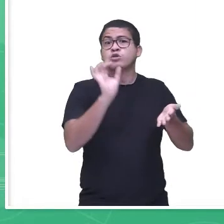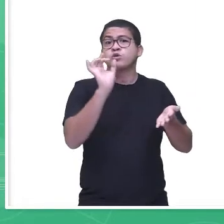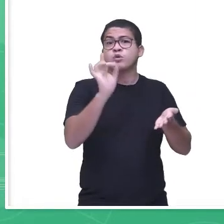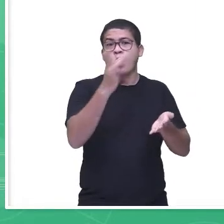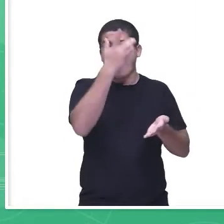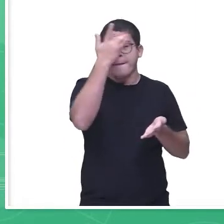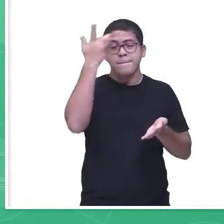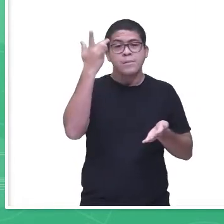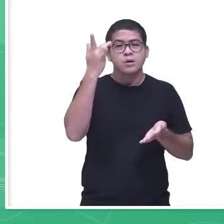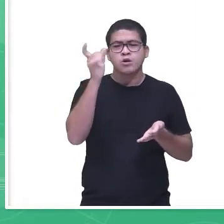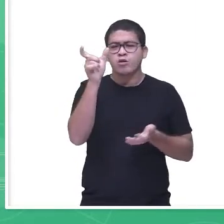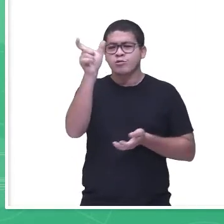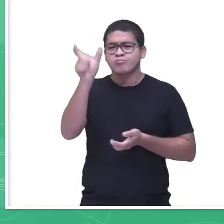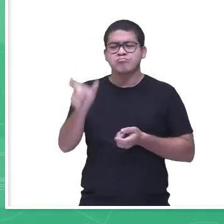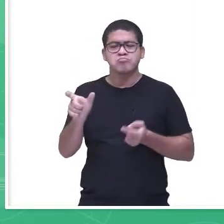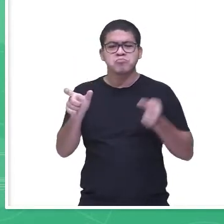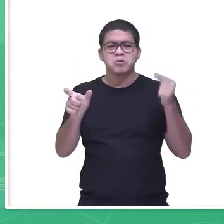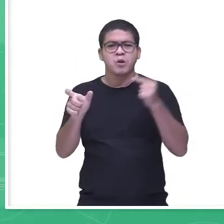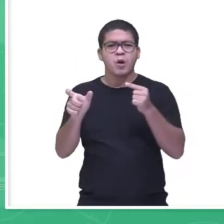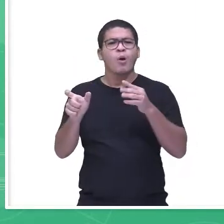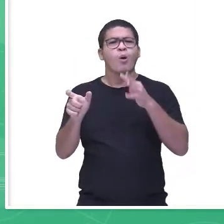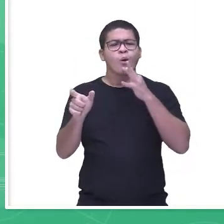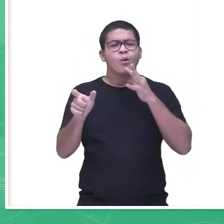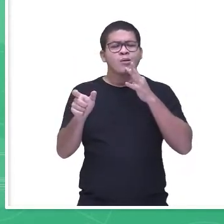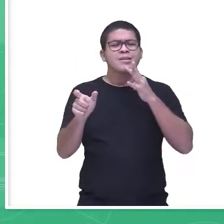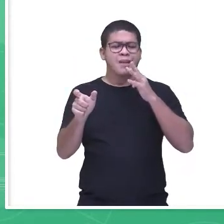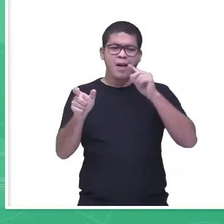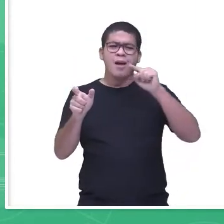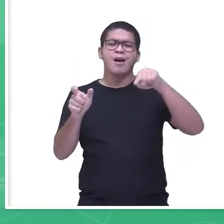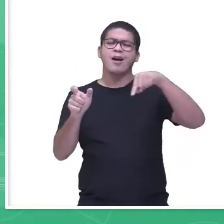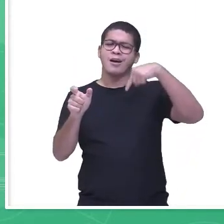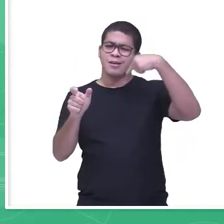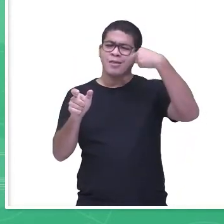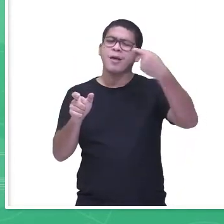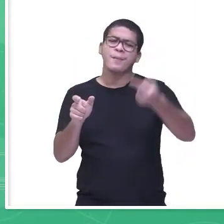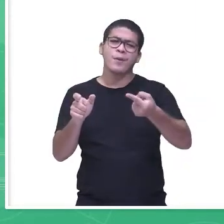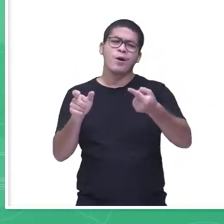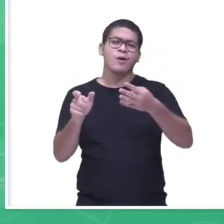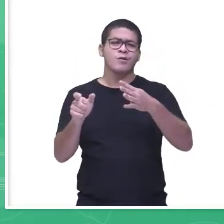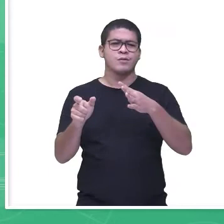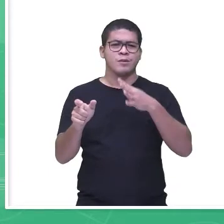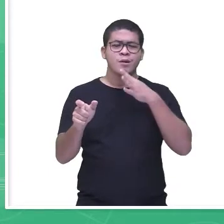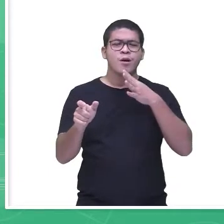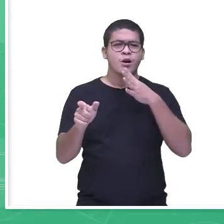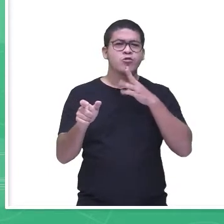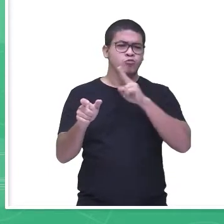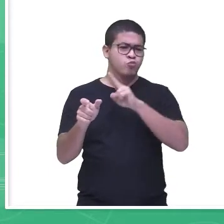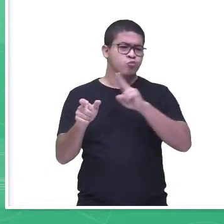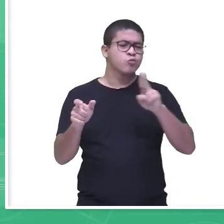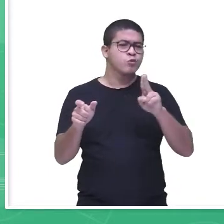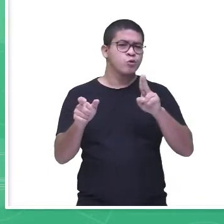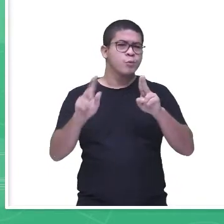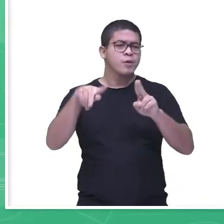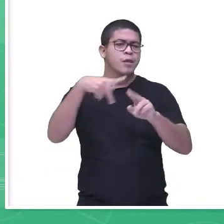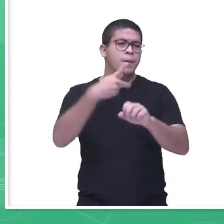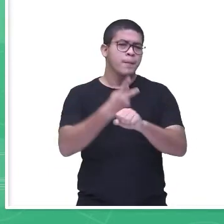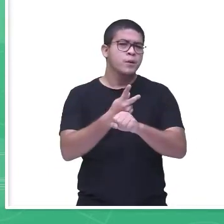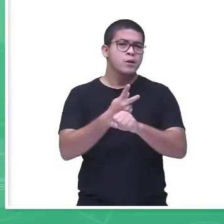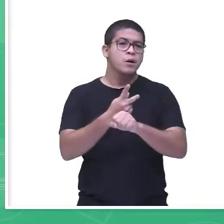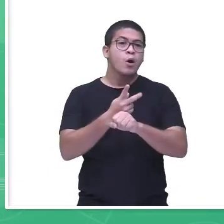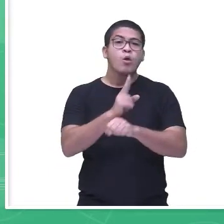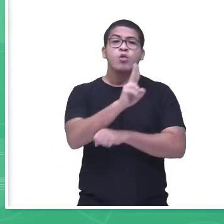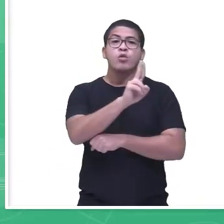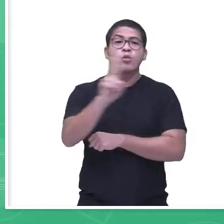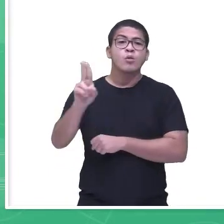o discípulo mais famoso que vocês vão estudar lá na frente, né? Daqui a algum tempo mais vocês vão estudar um camaradazinho